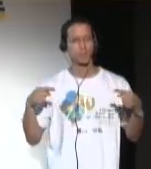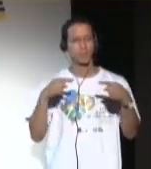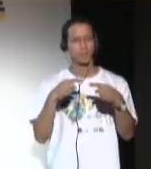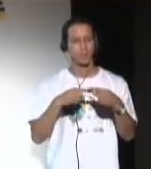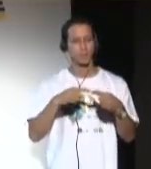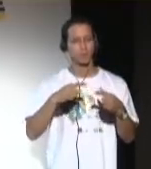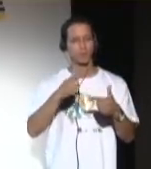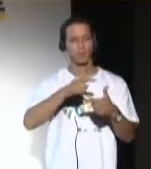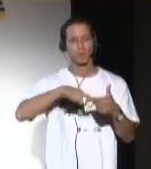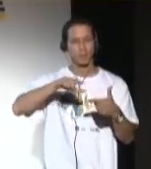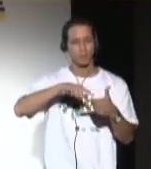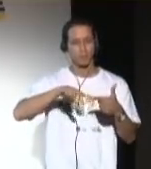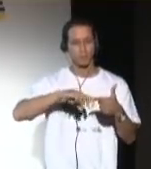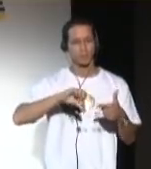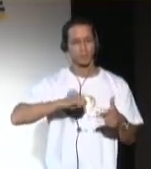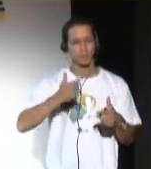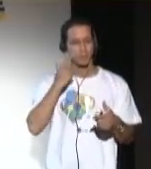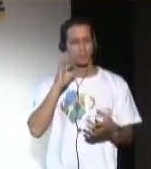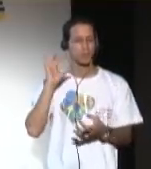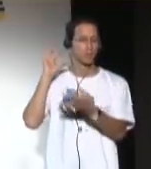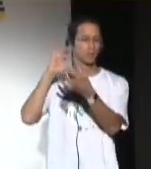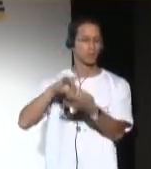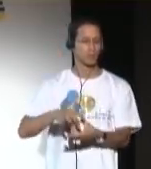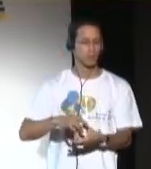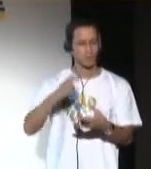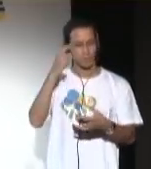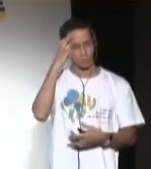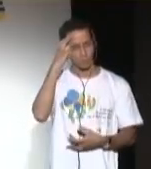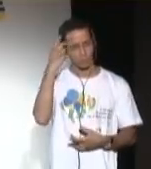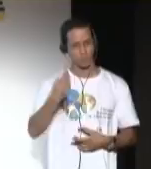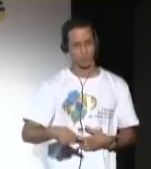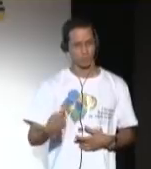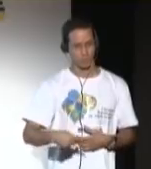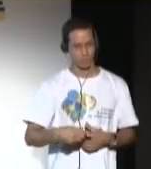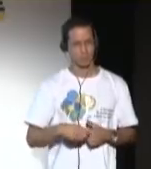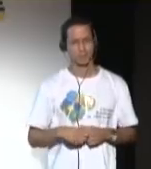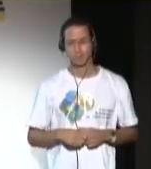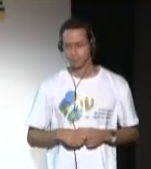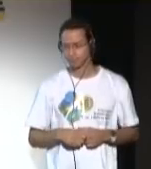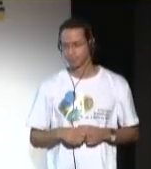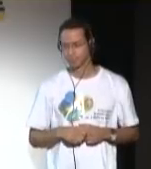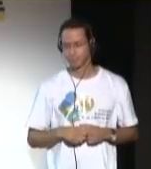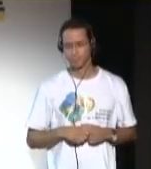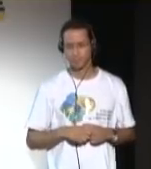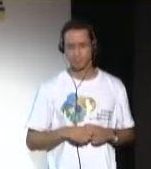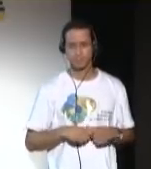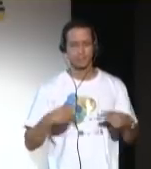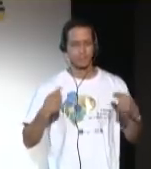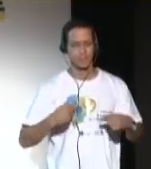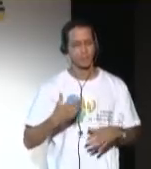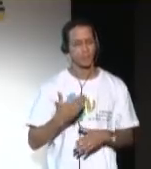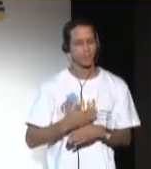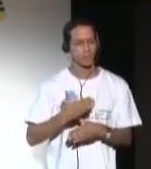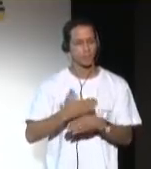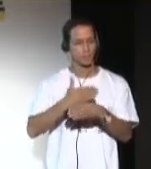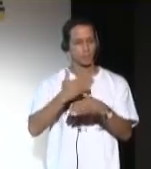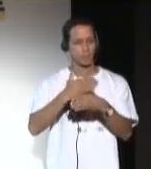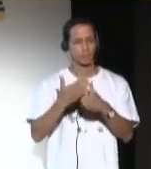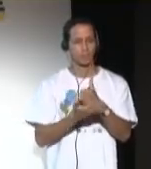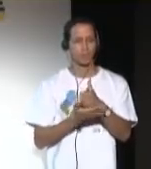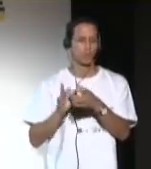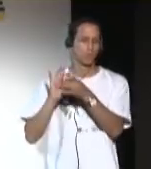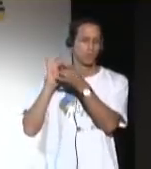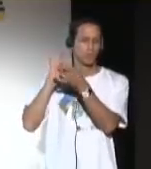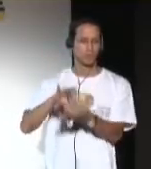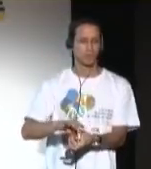ser culturalmente contextualizado, né? Isso nós temos que construir em cima do contexto